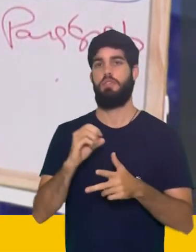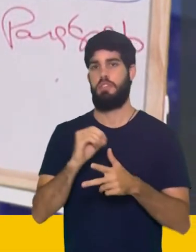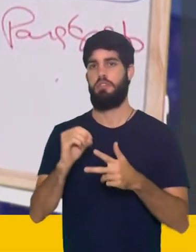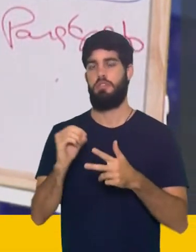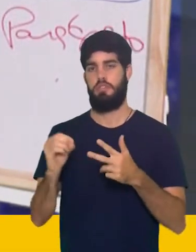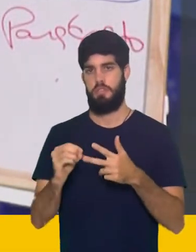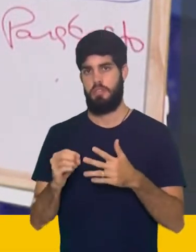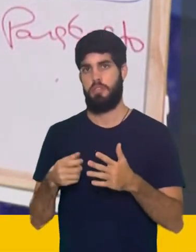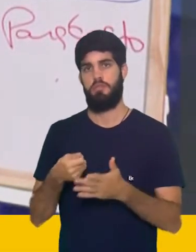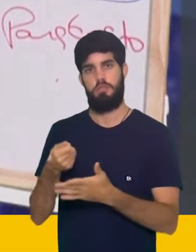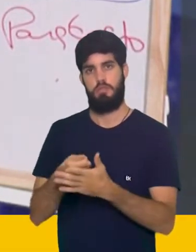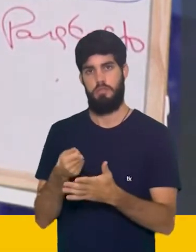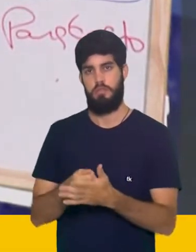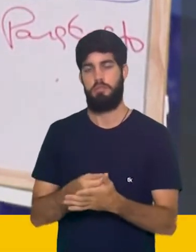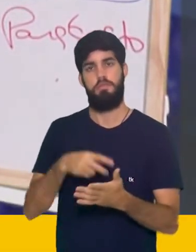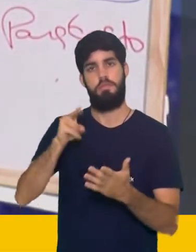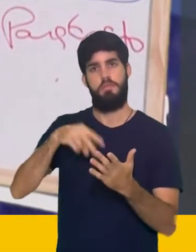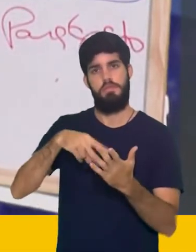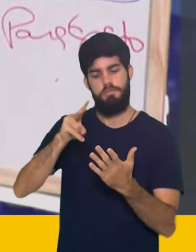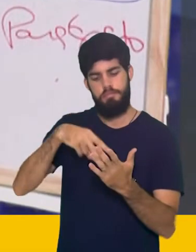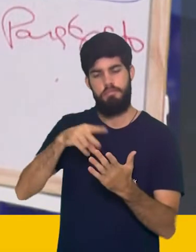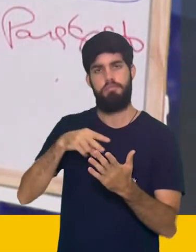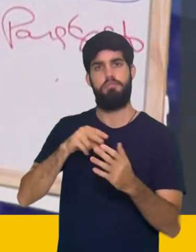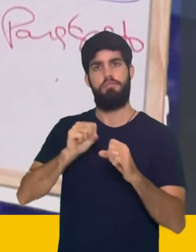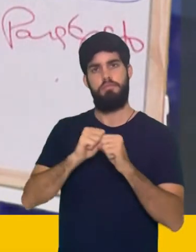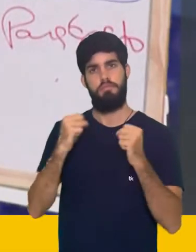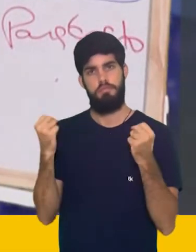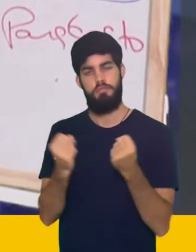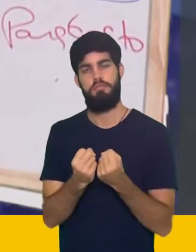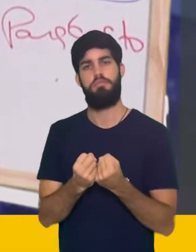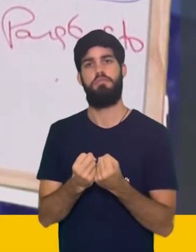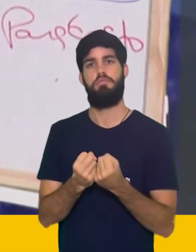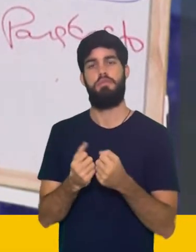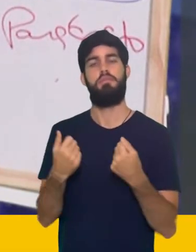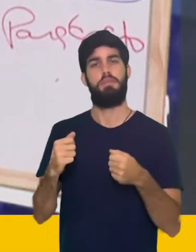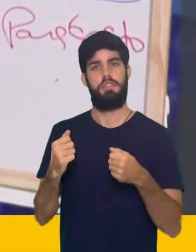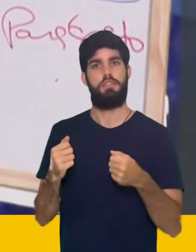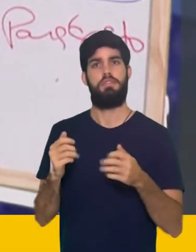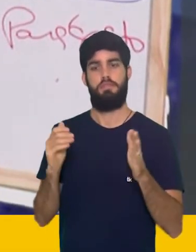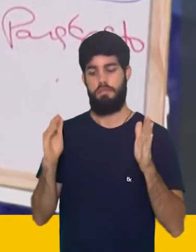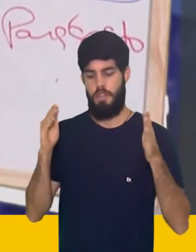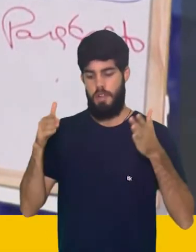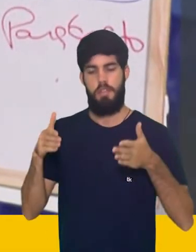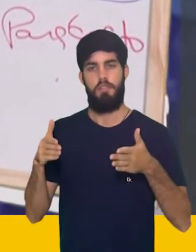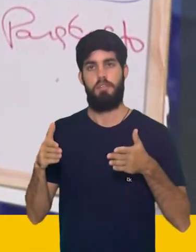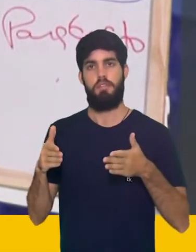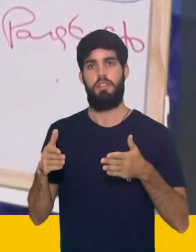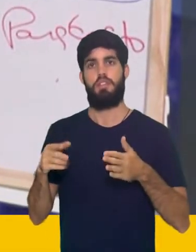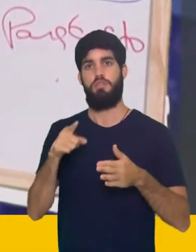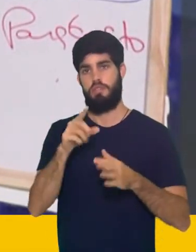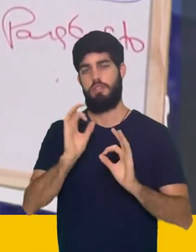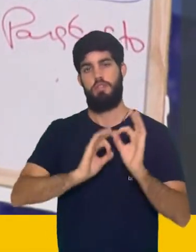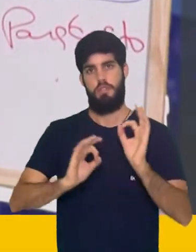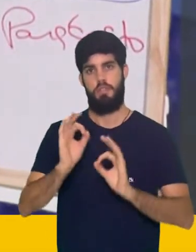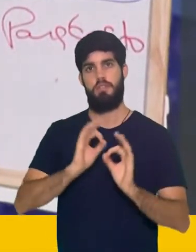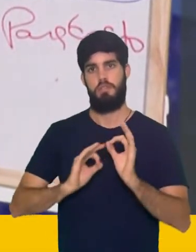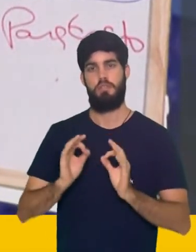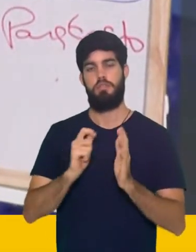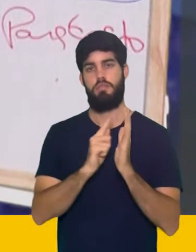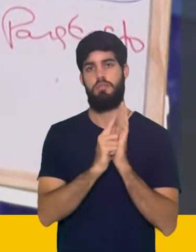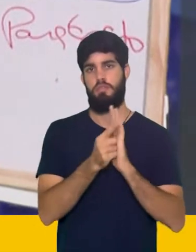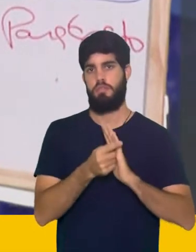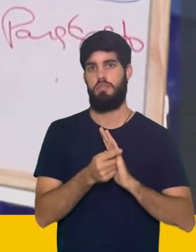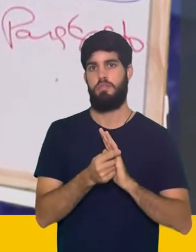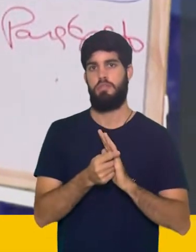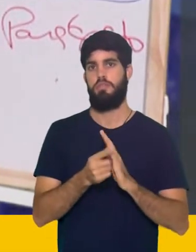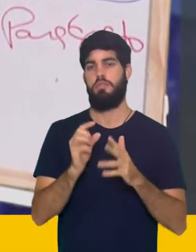continuar dizendo, leia a sociedade onde você está, insira-se nesse contexto, que você estará preparado para fazer o